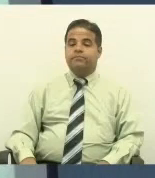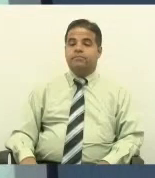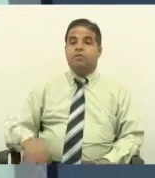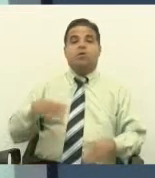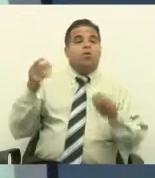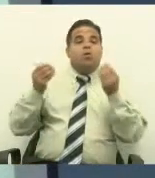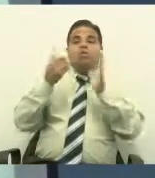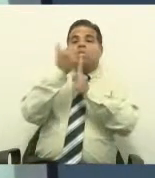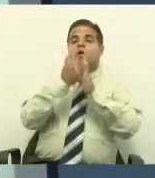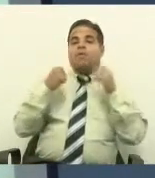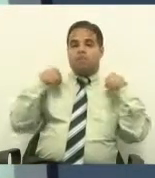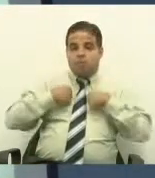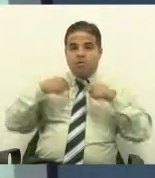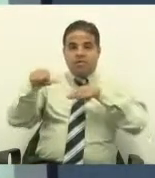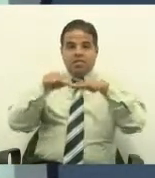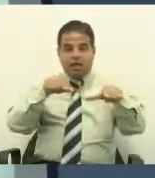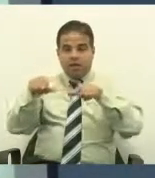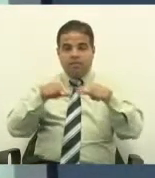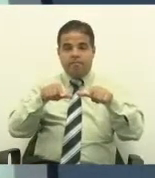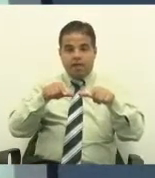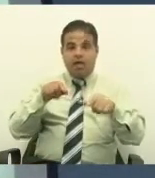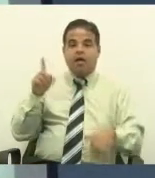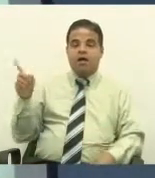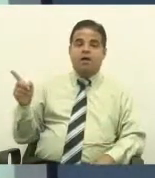Com o programa Bolsa Trabalho.